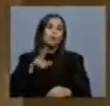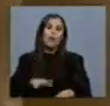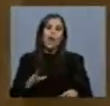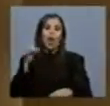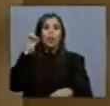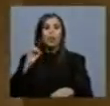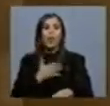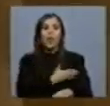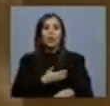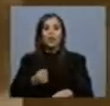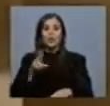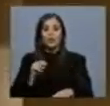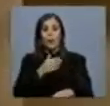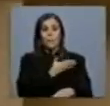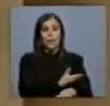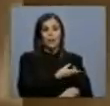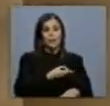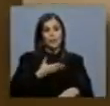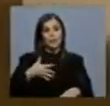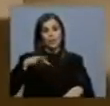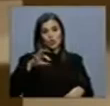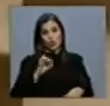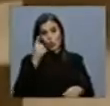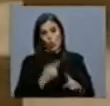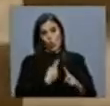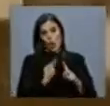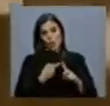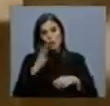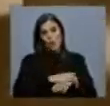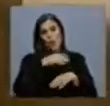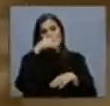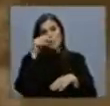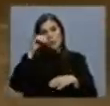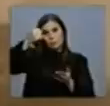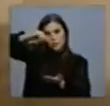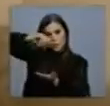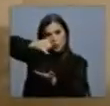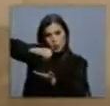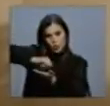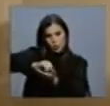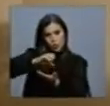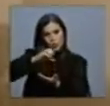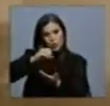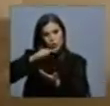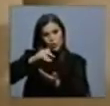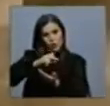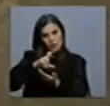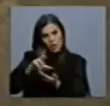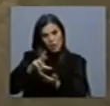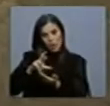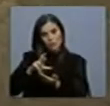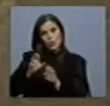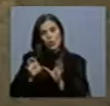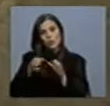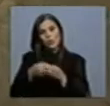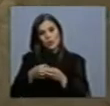15 de novembro de 1918, quase um ano depois da queda do avião de combate de Óscar Monteiro Torres, o Comitê de